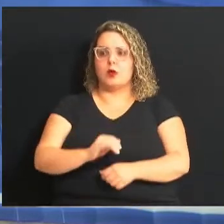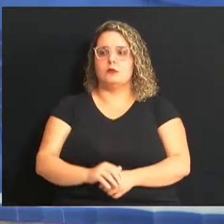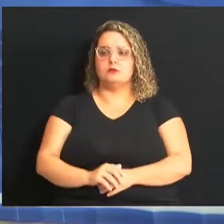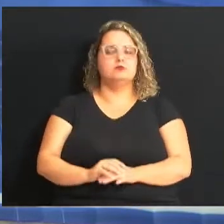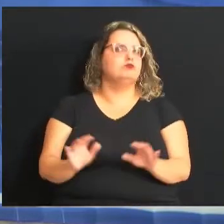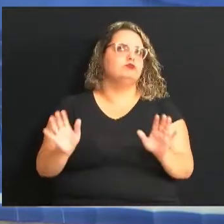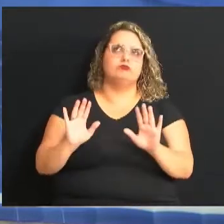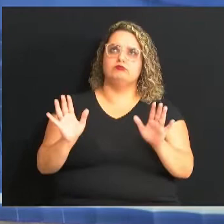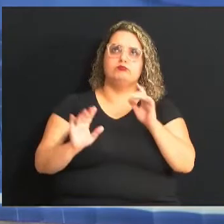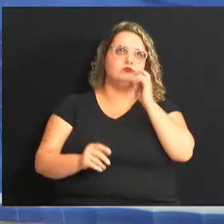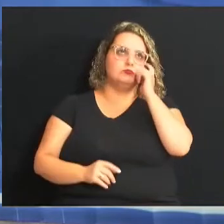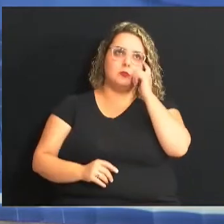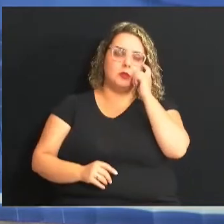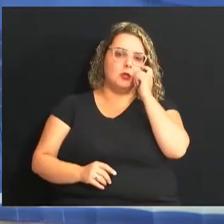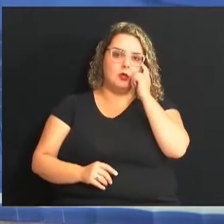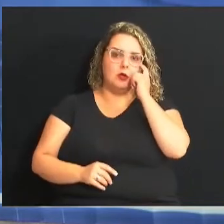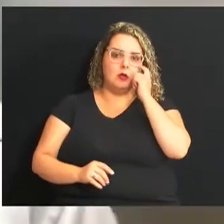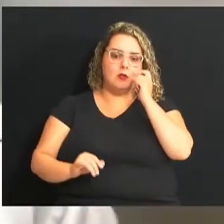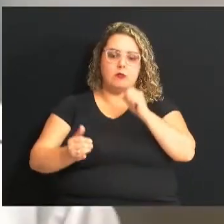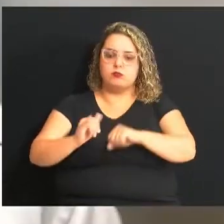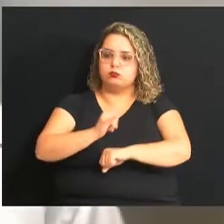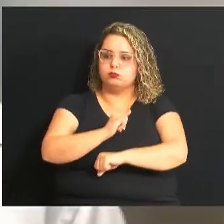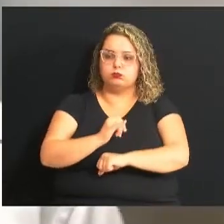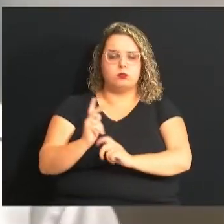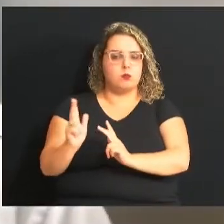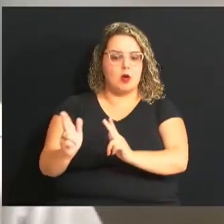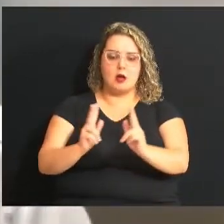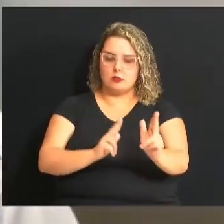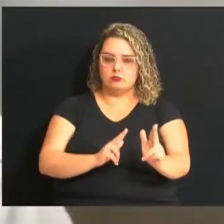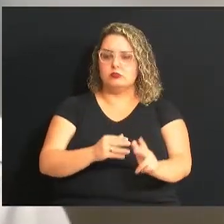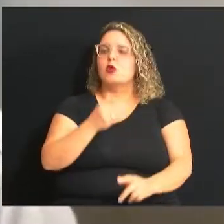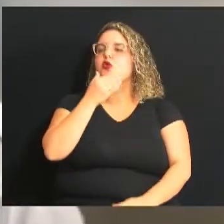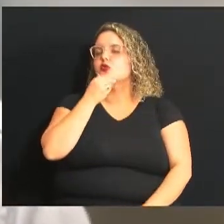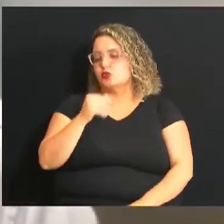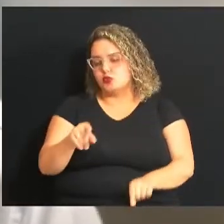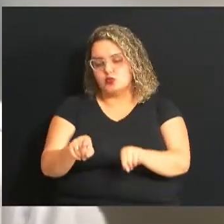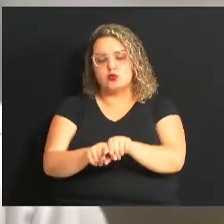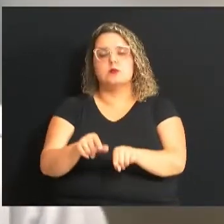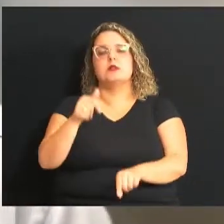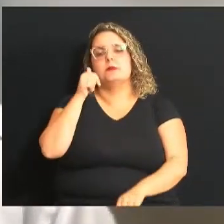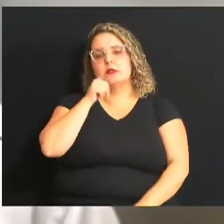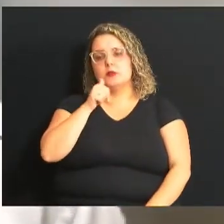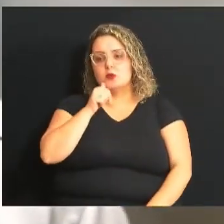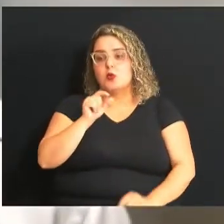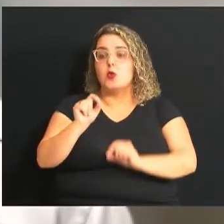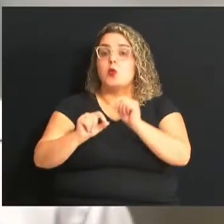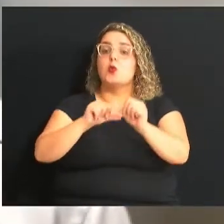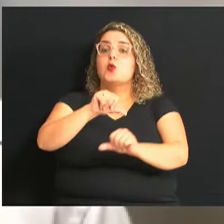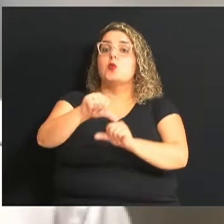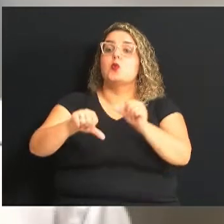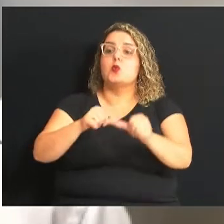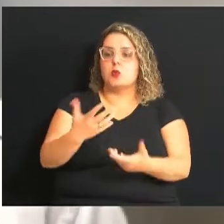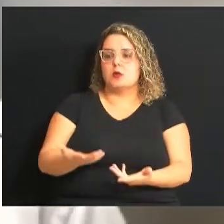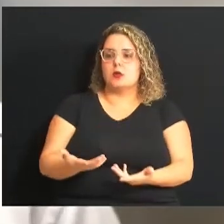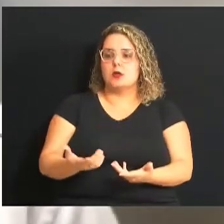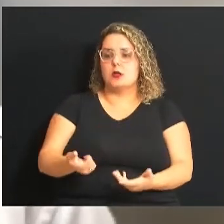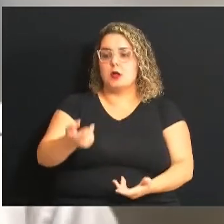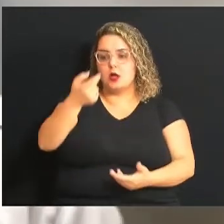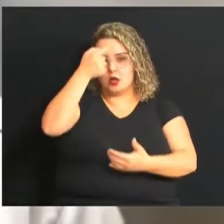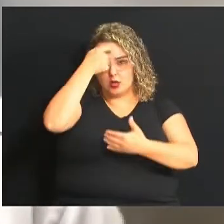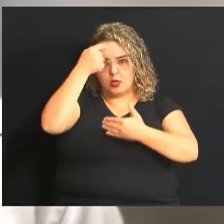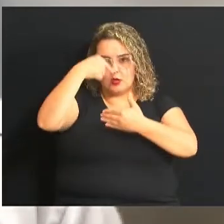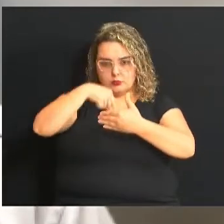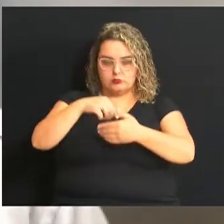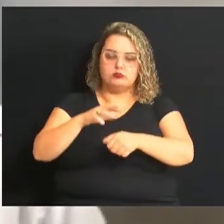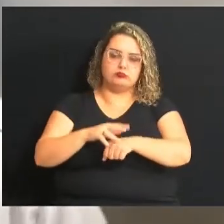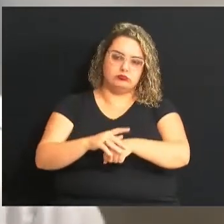a incidência da obesidade ela é igual nos homens e mulheres. O que muda é a consciência da doença.